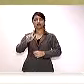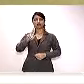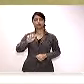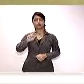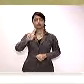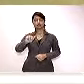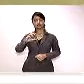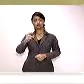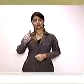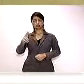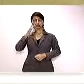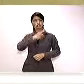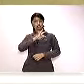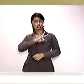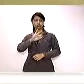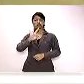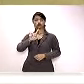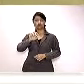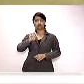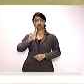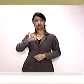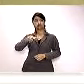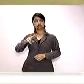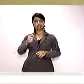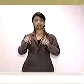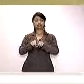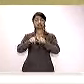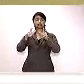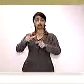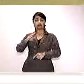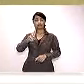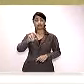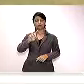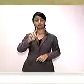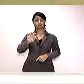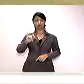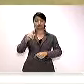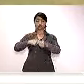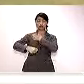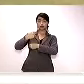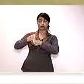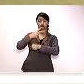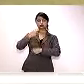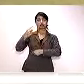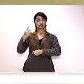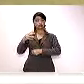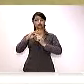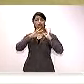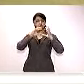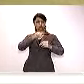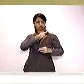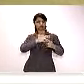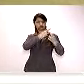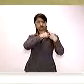do TT florinia e brodovi pertencentes ao exercício 2014 instâncias opinativas todas pela